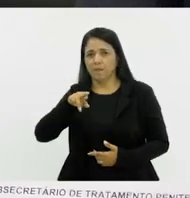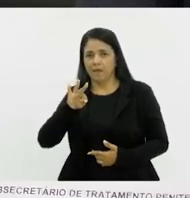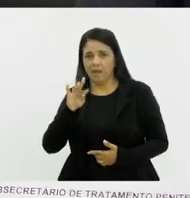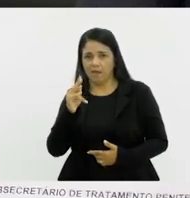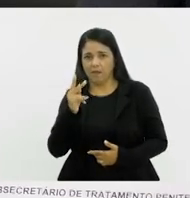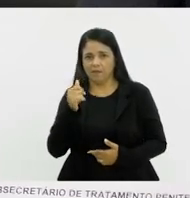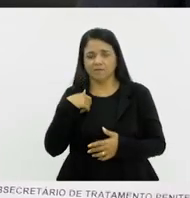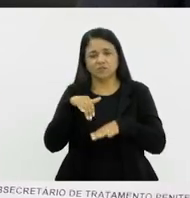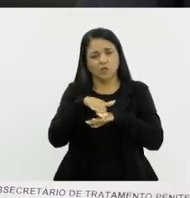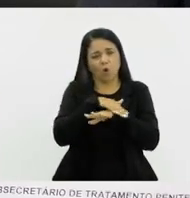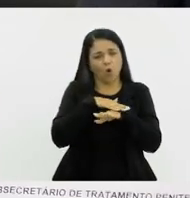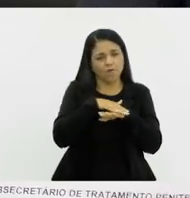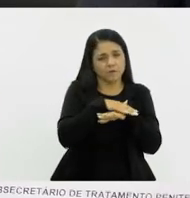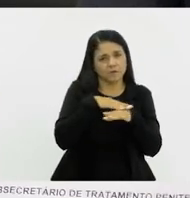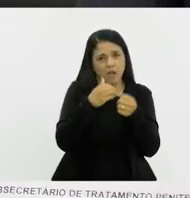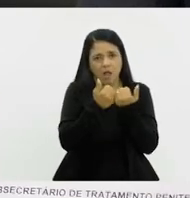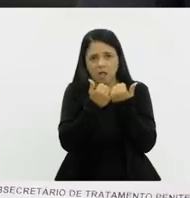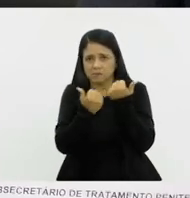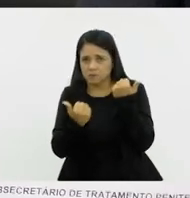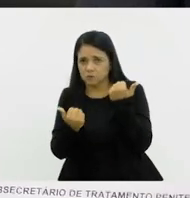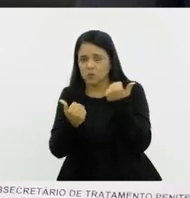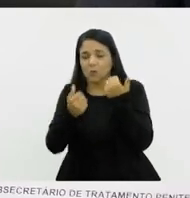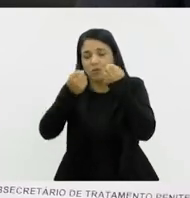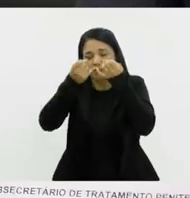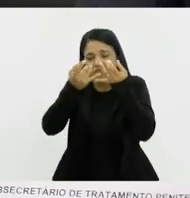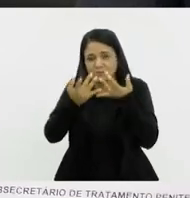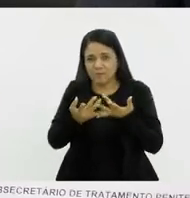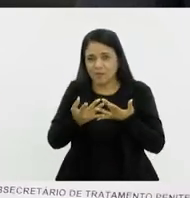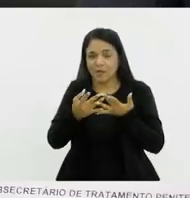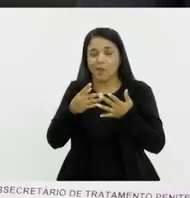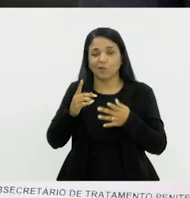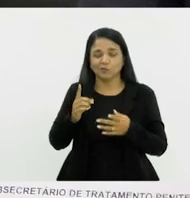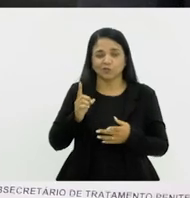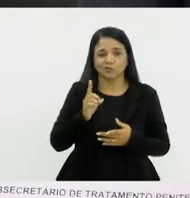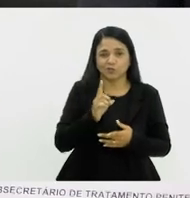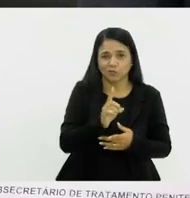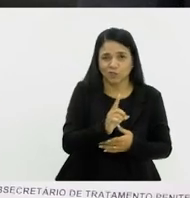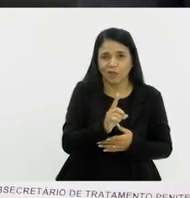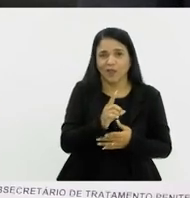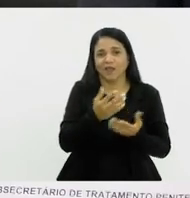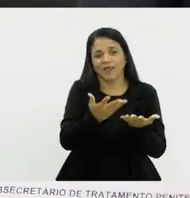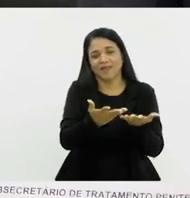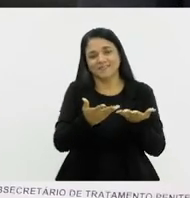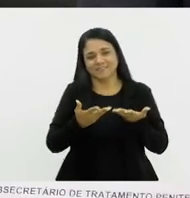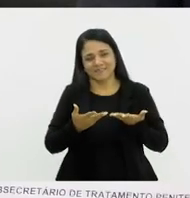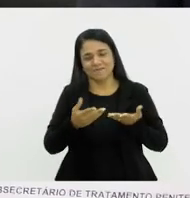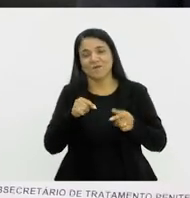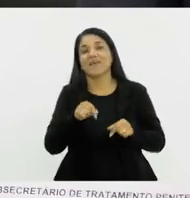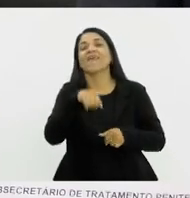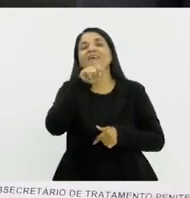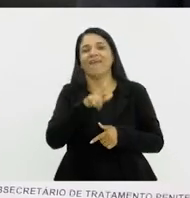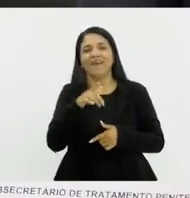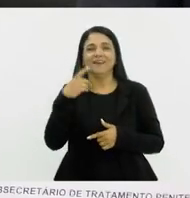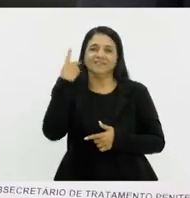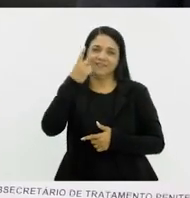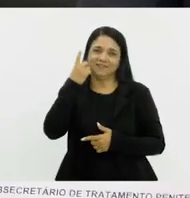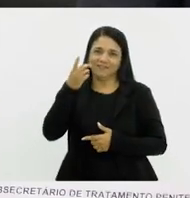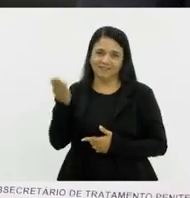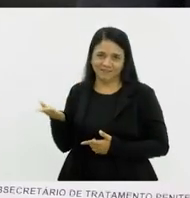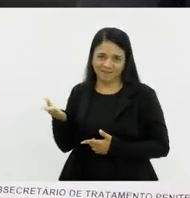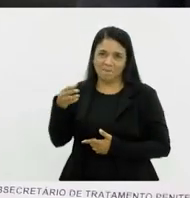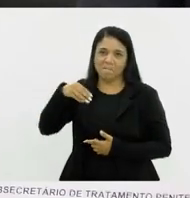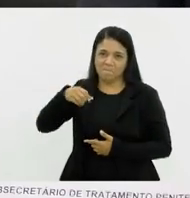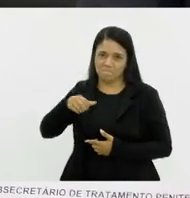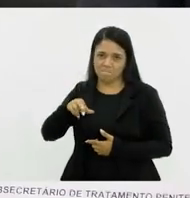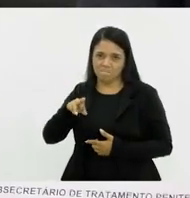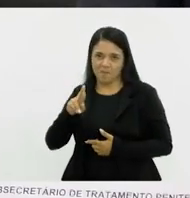você vai conversar lá com o assessor, você passa tudo com o assessor. Quando eu chego lá, quem vai estar me recebendo? A deputada. Assim, então, assim, isso me deixou